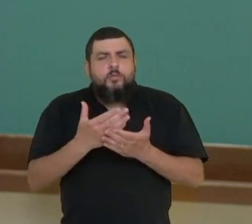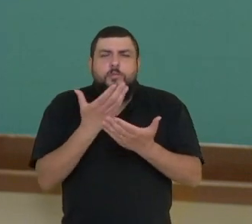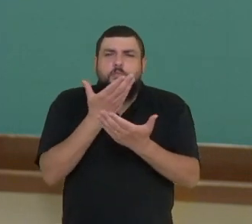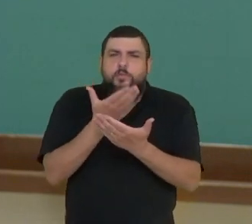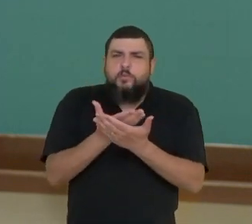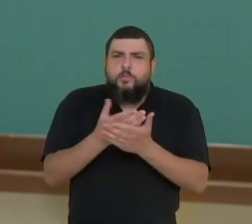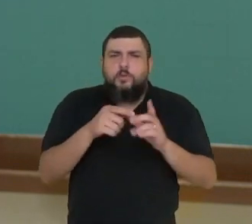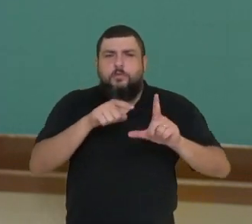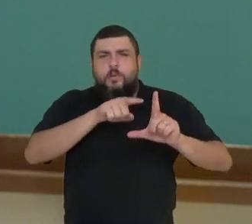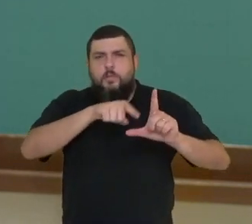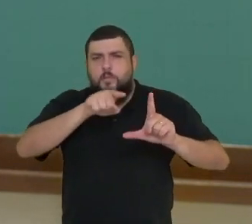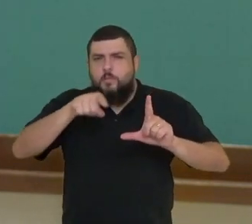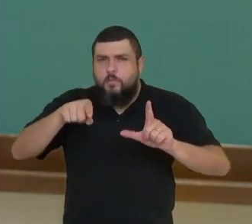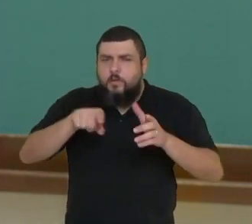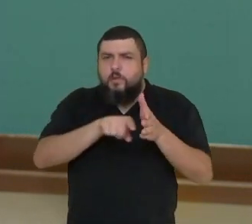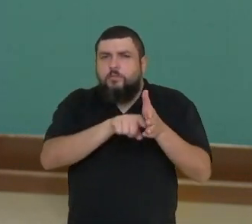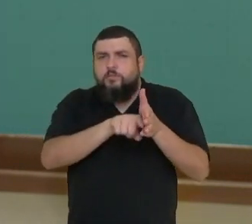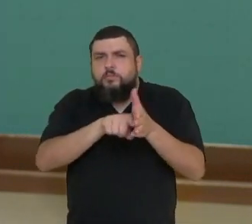sobre gráficos,